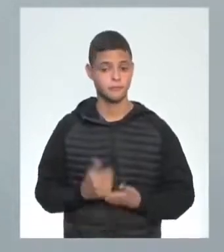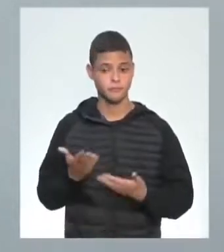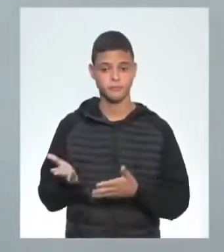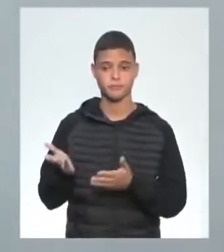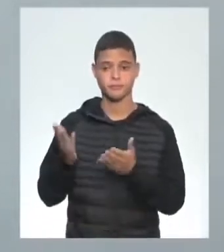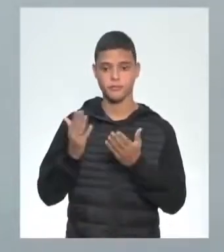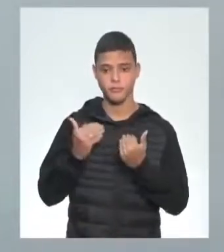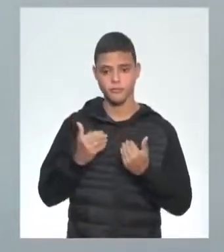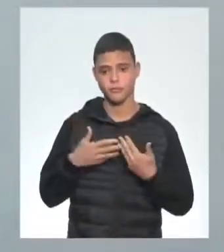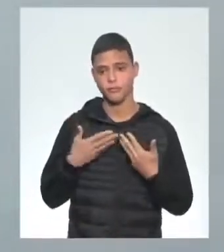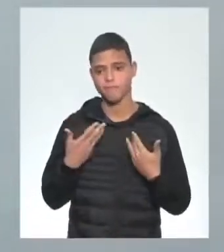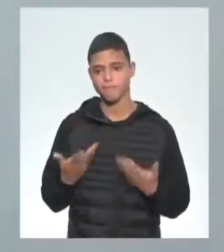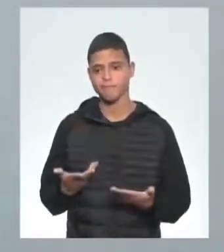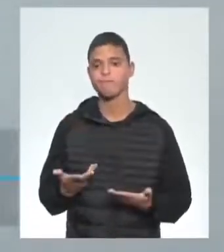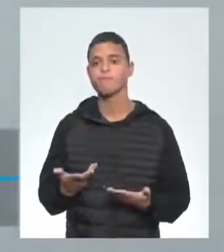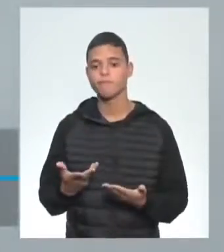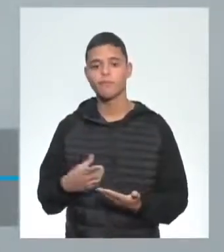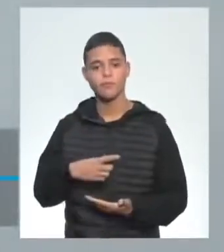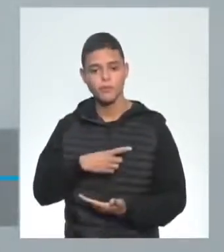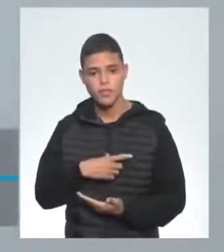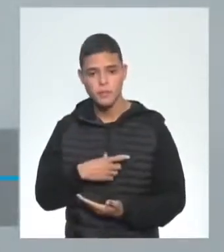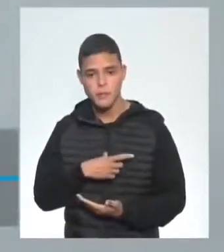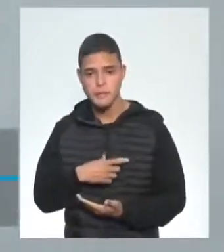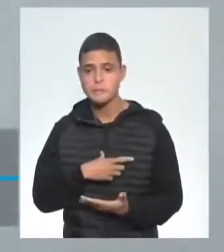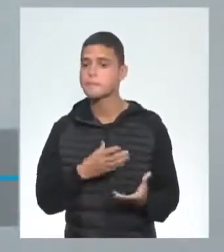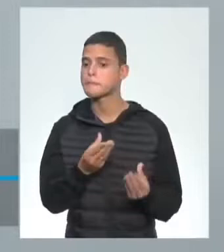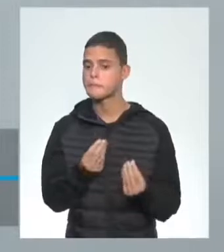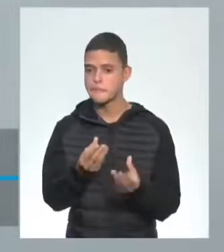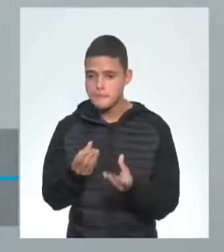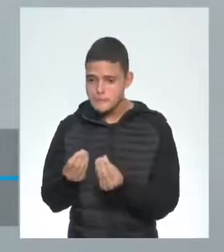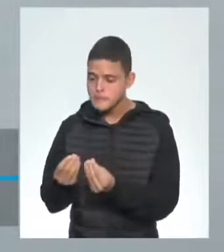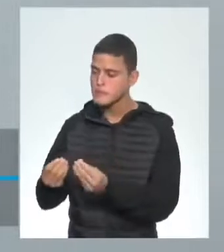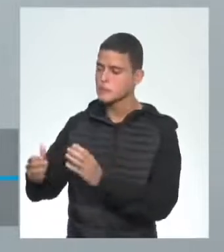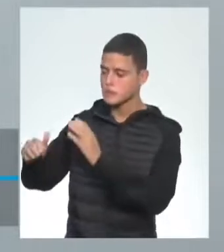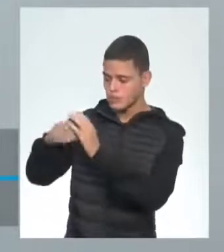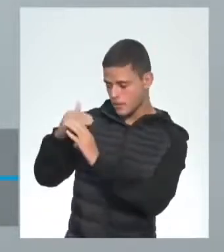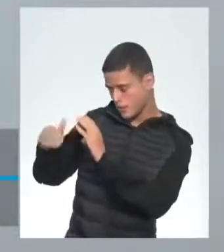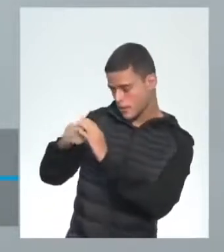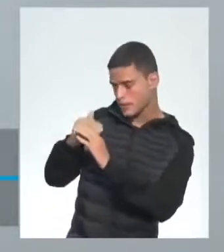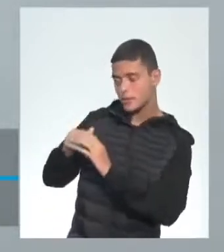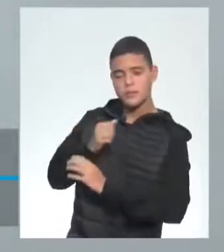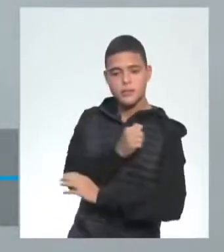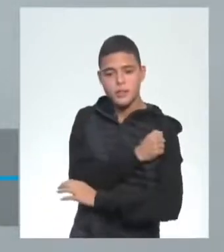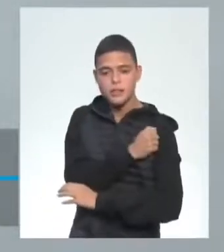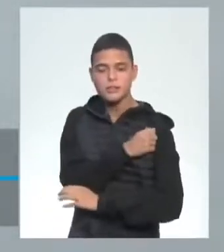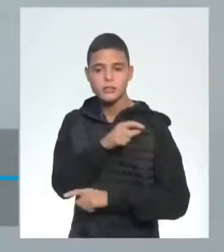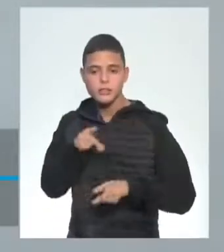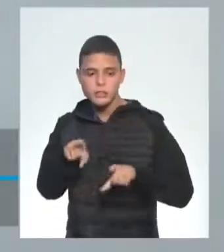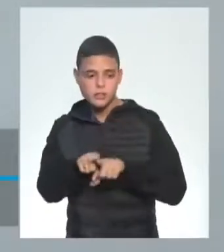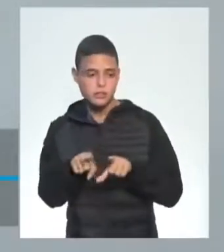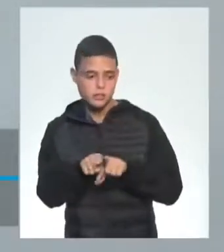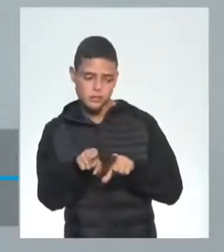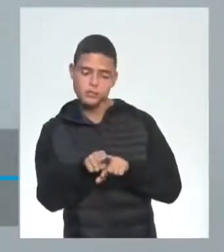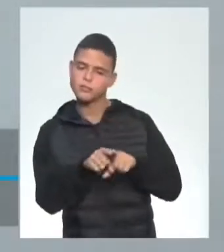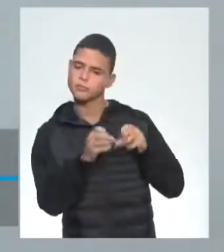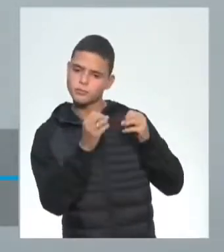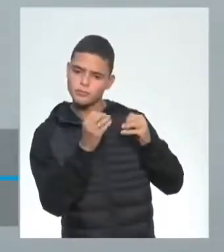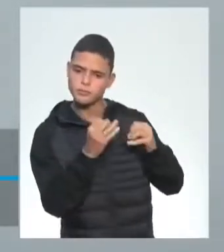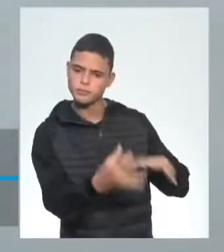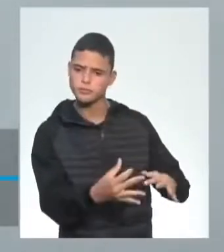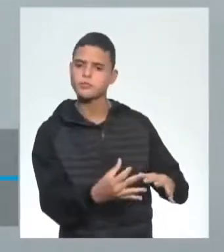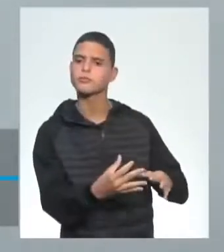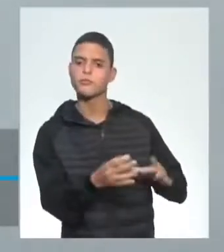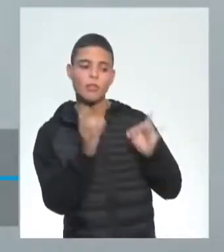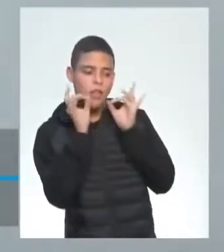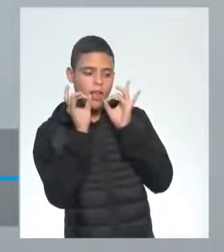Vamos lá, então, né? Nós temos aqui, nossa, muita coisa que os nossos alunos estão falando. Conscientizar as pessoas sobre o descarte